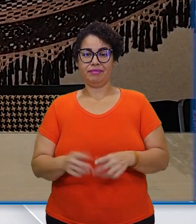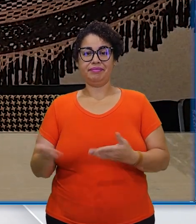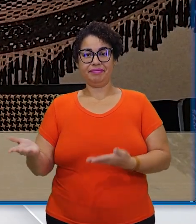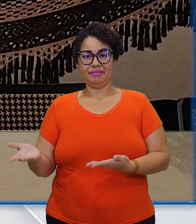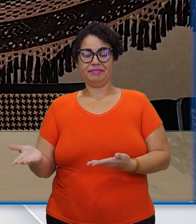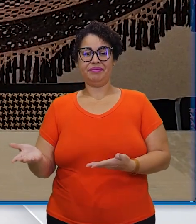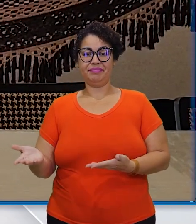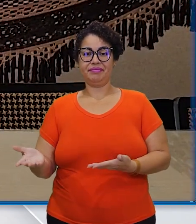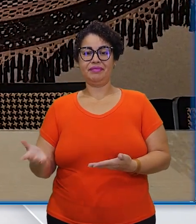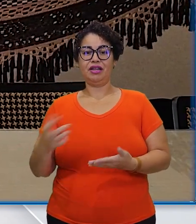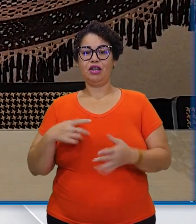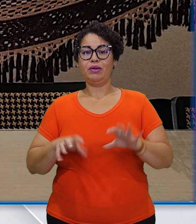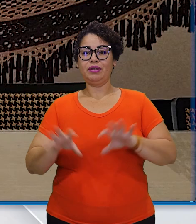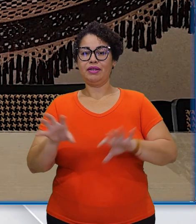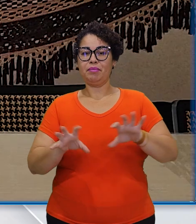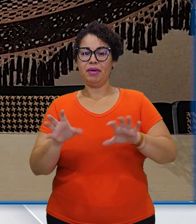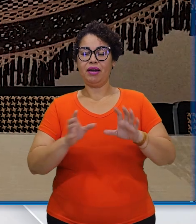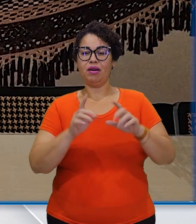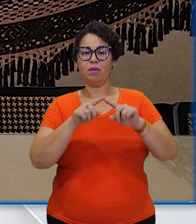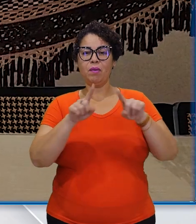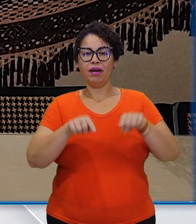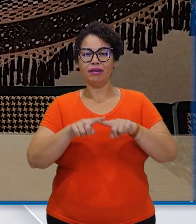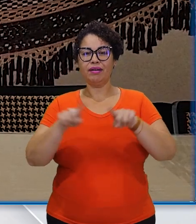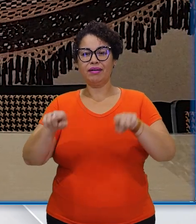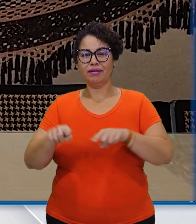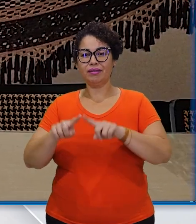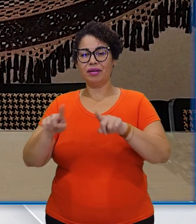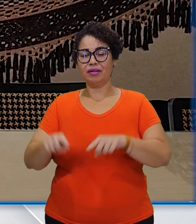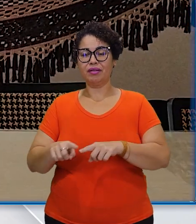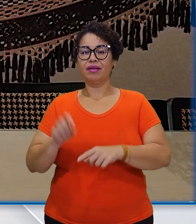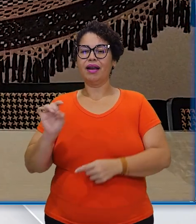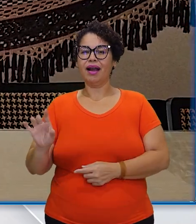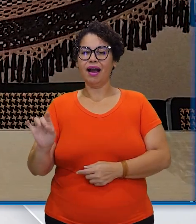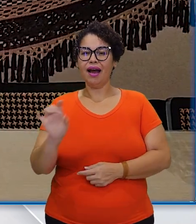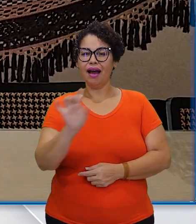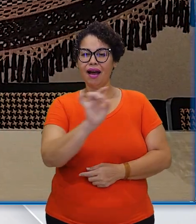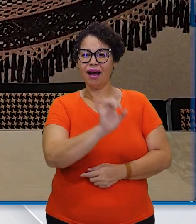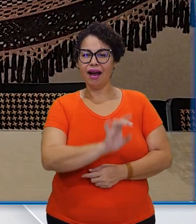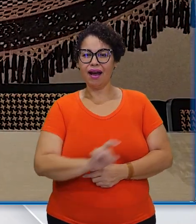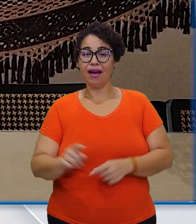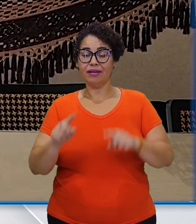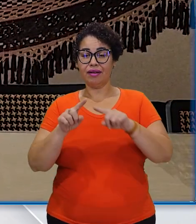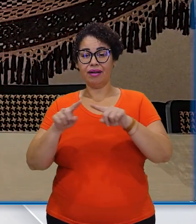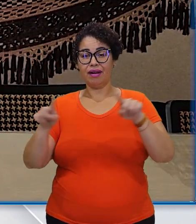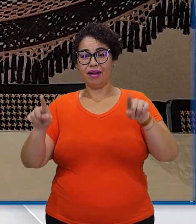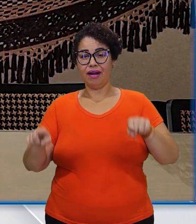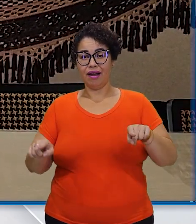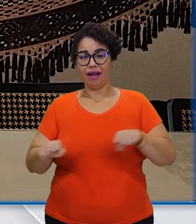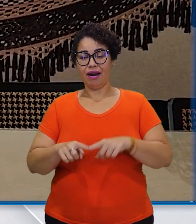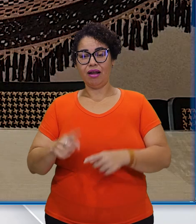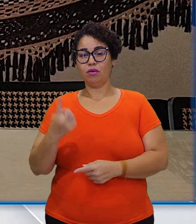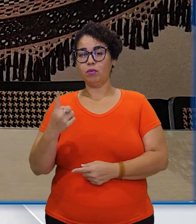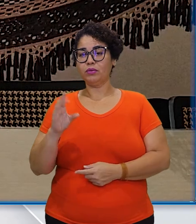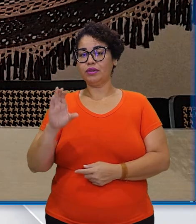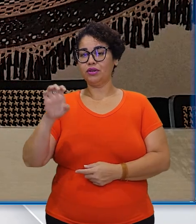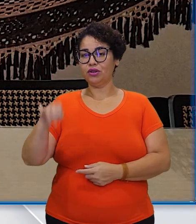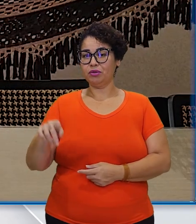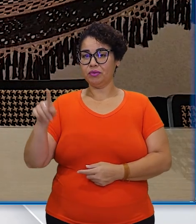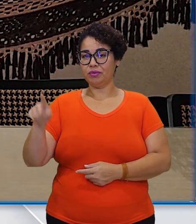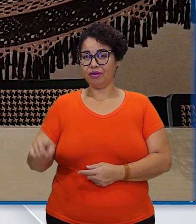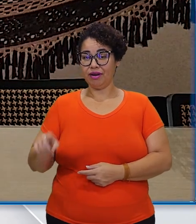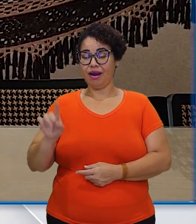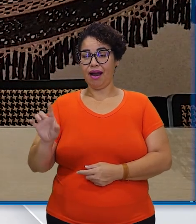retângulo e eu separei ele em alguns quadradinhos e eu chamei cada lado de cada quadradinho de 1